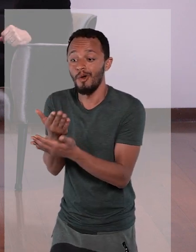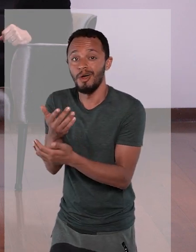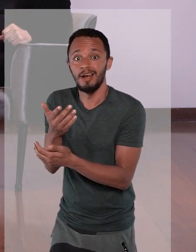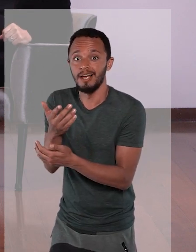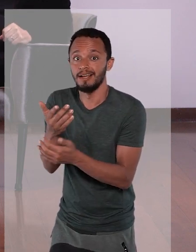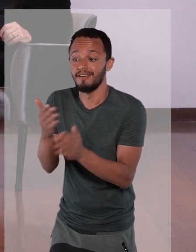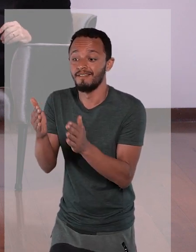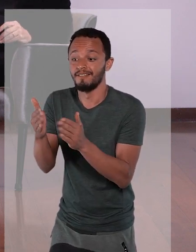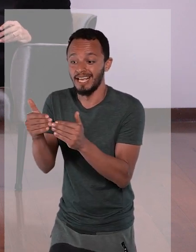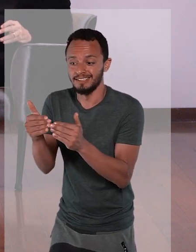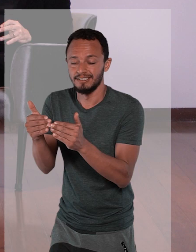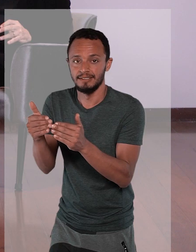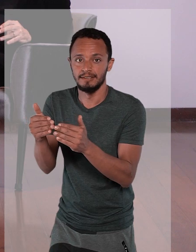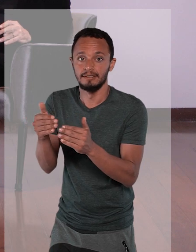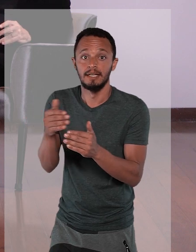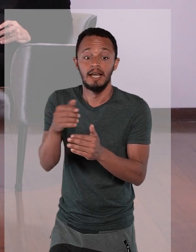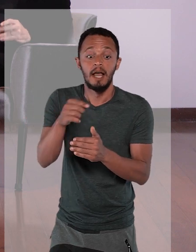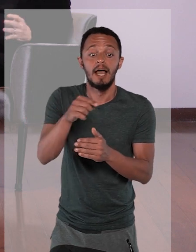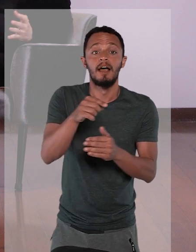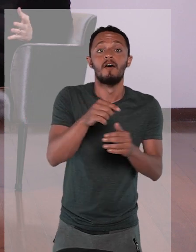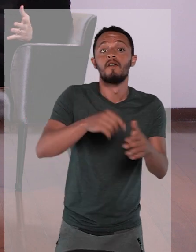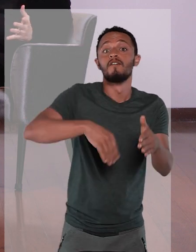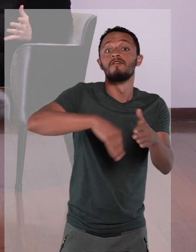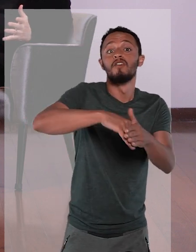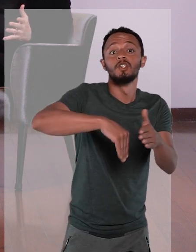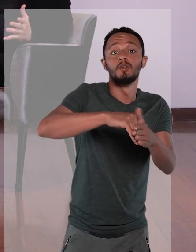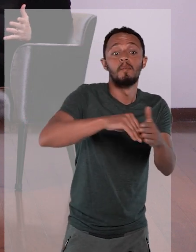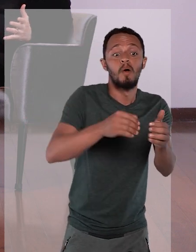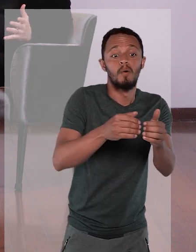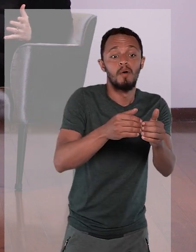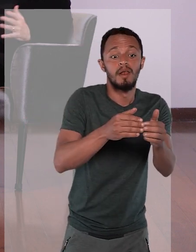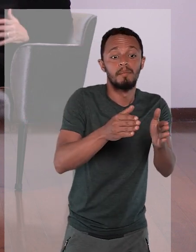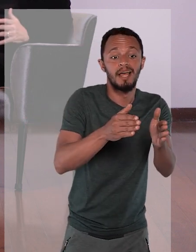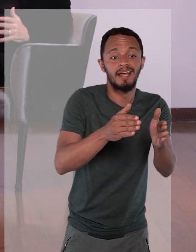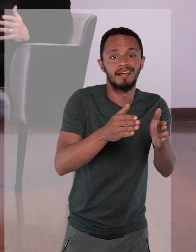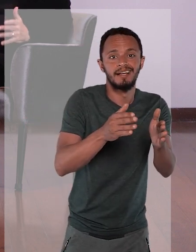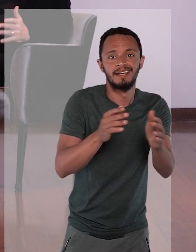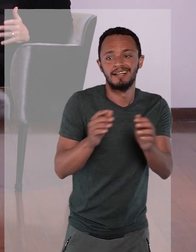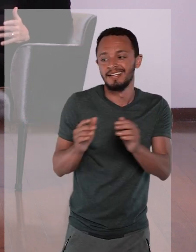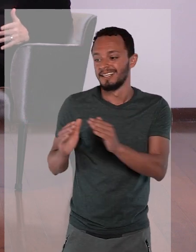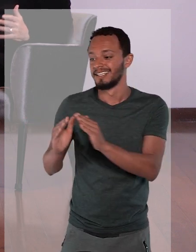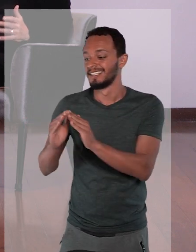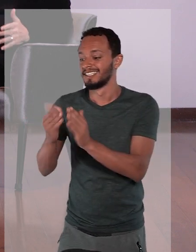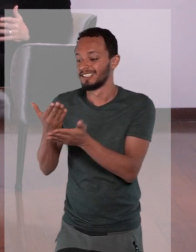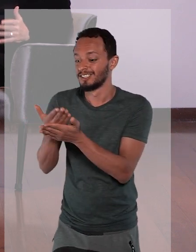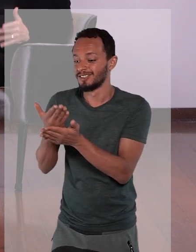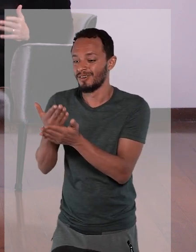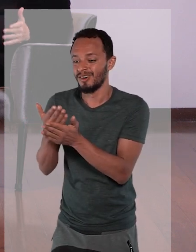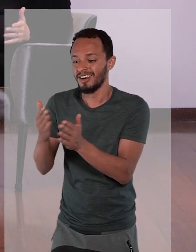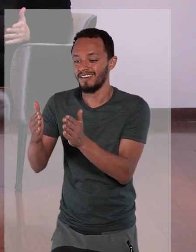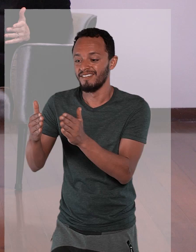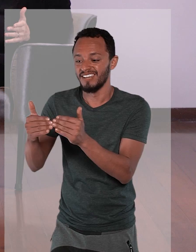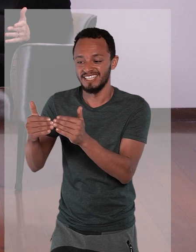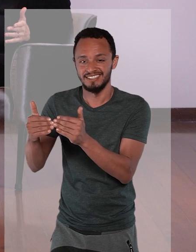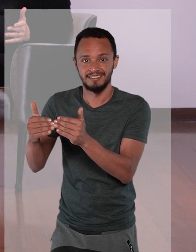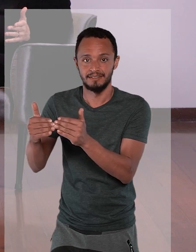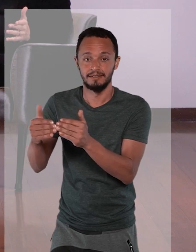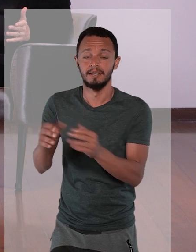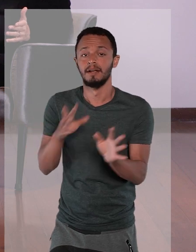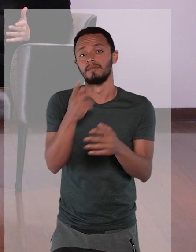as escolas? Né? Eu falei, olha, quem não sabe a diferença entre um boteco e uma